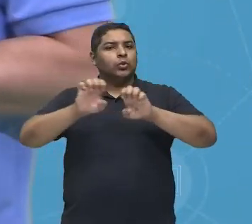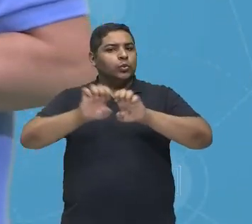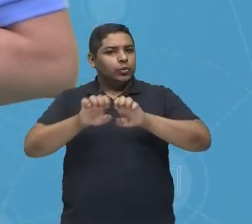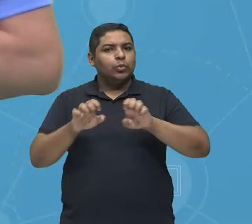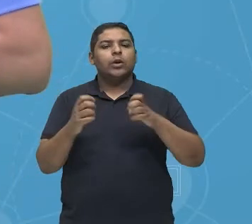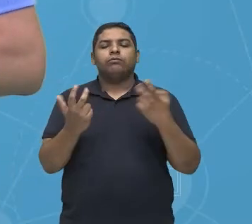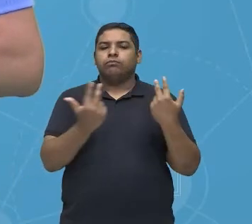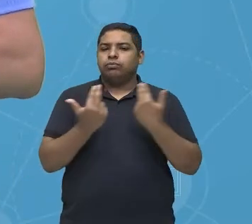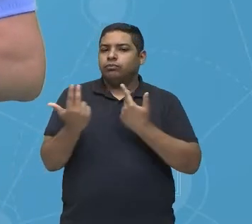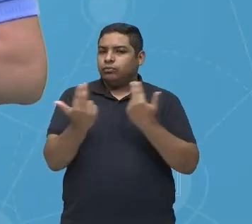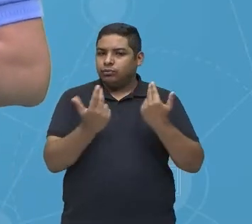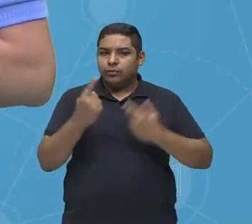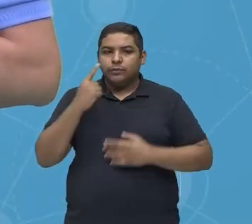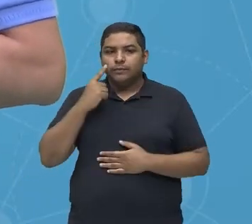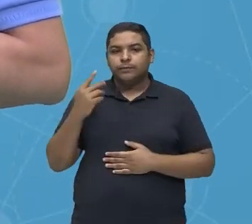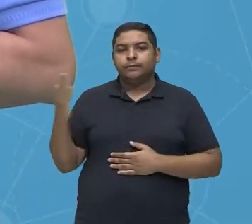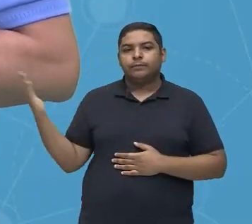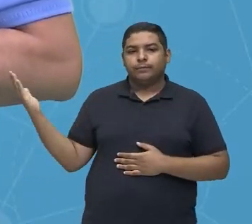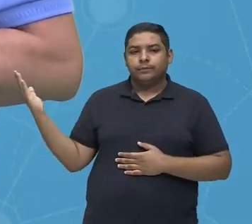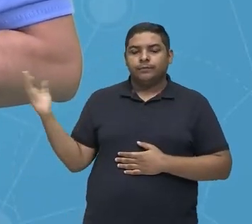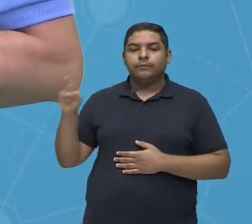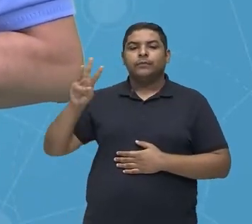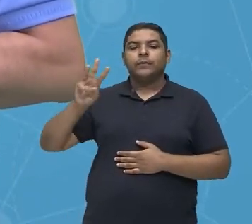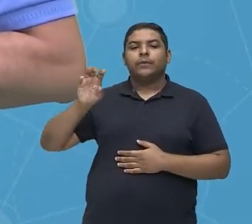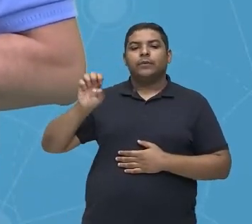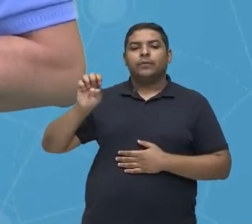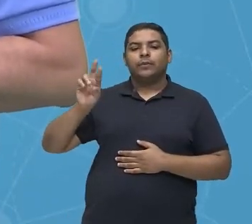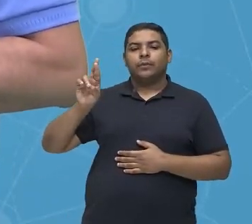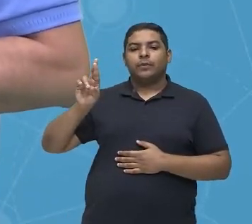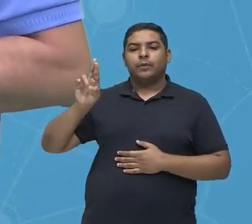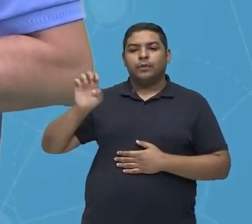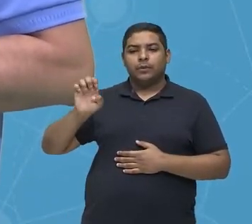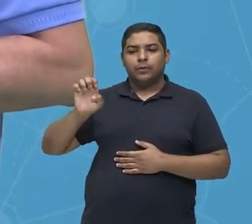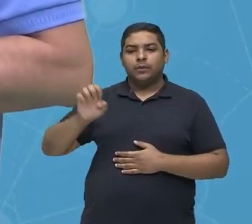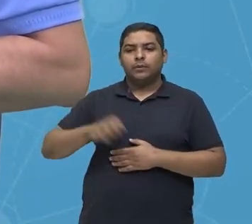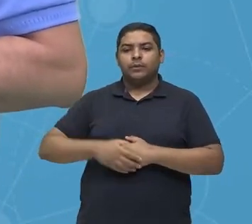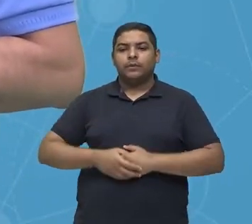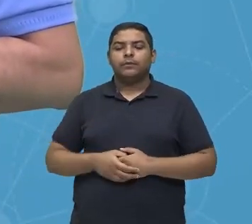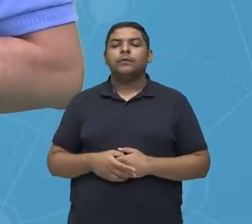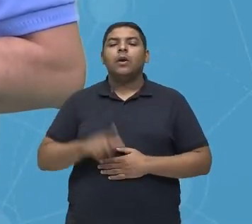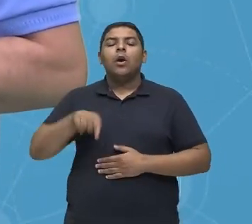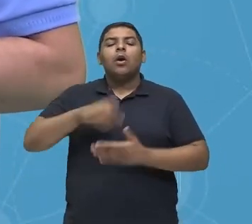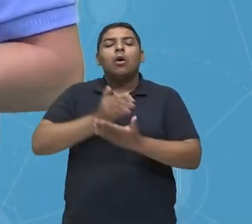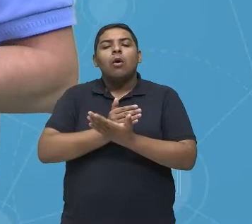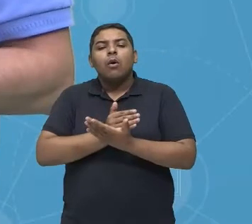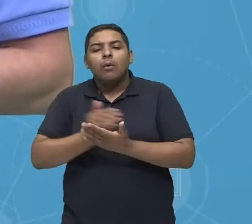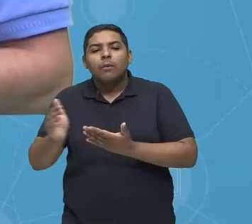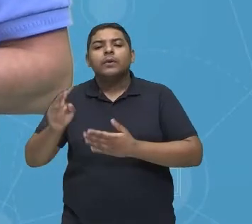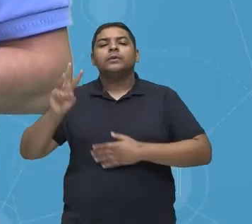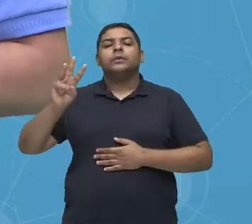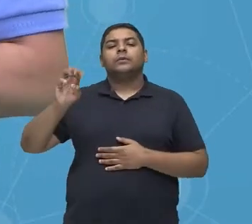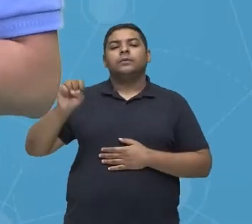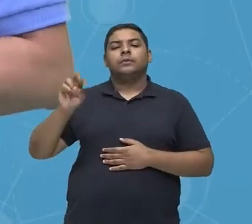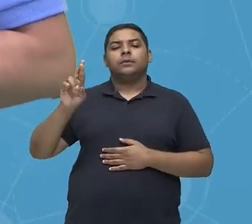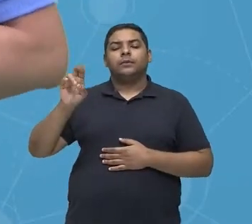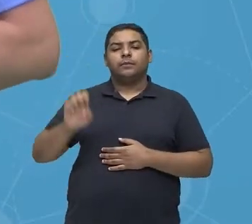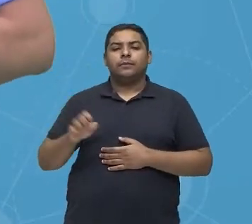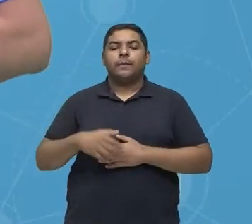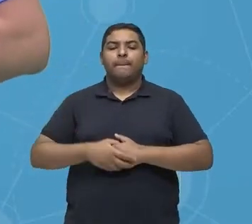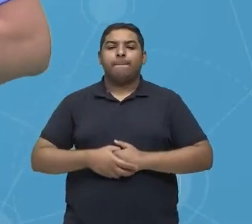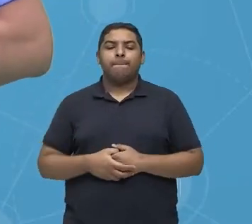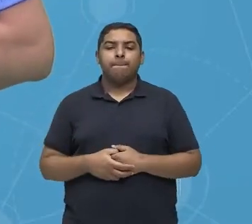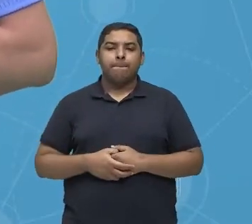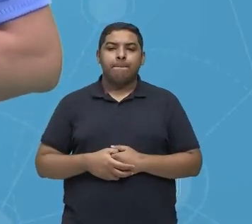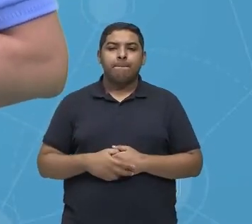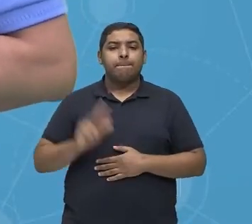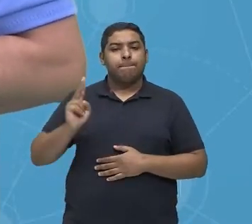Eu vou utilizar o were quando o sujeito for plural, tá certo? Então, you pode ser você ou vocês. De qualquer forma, eu vou